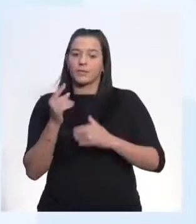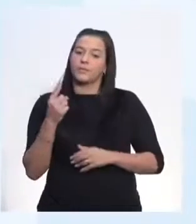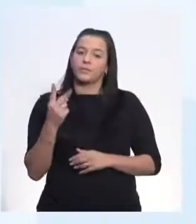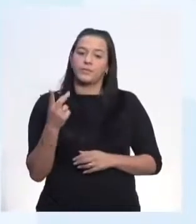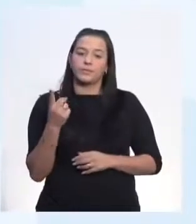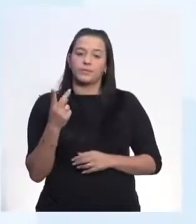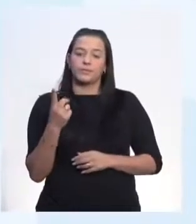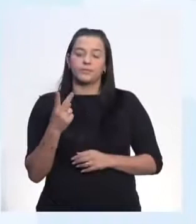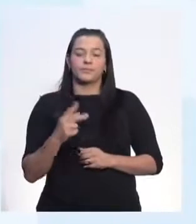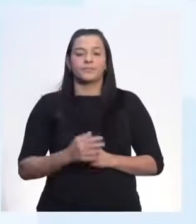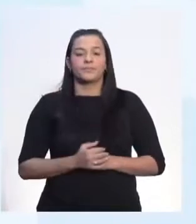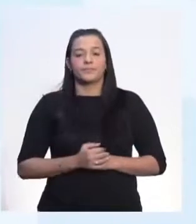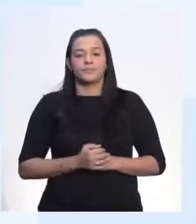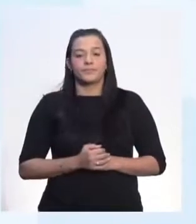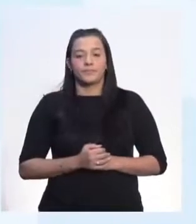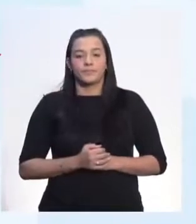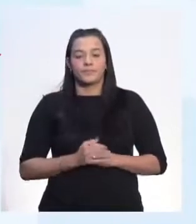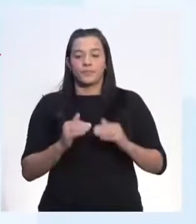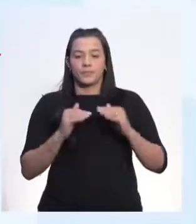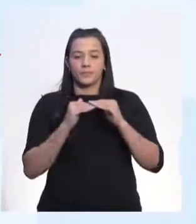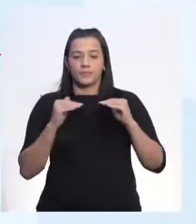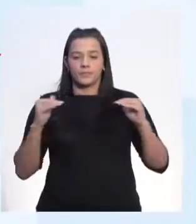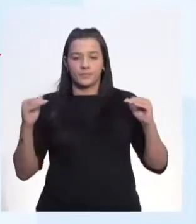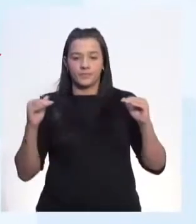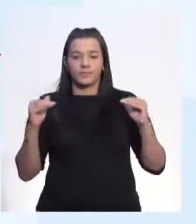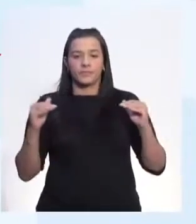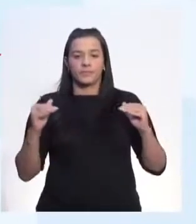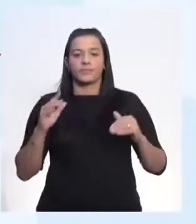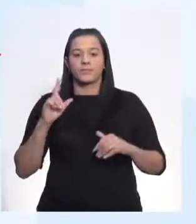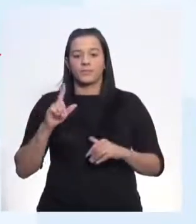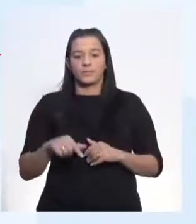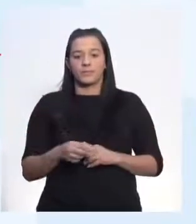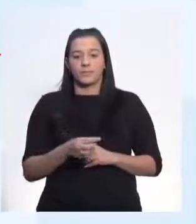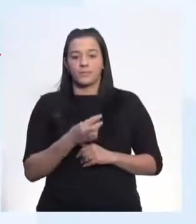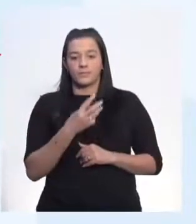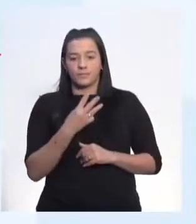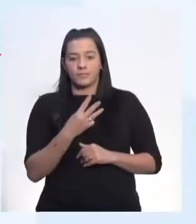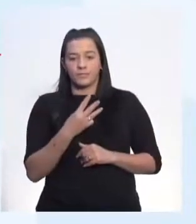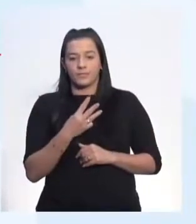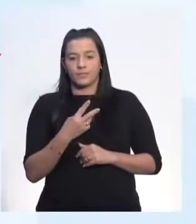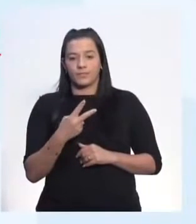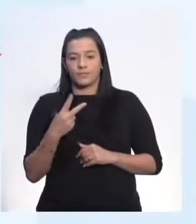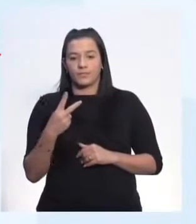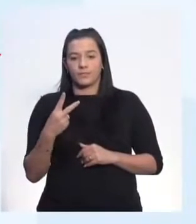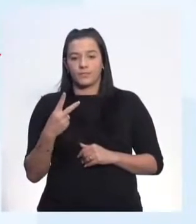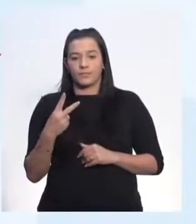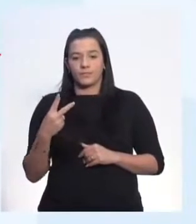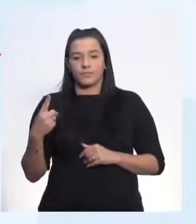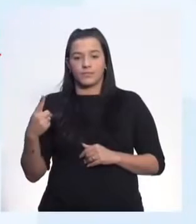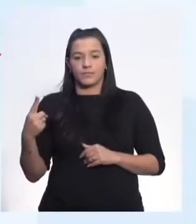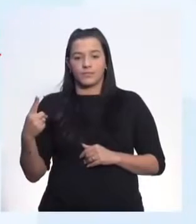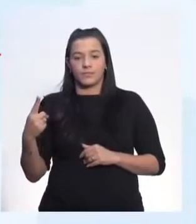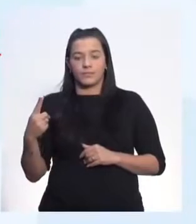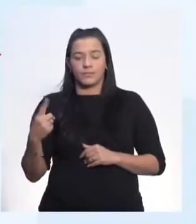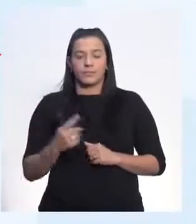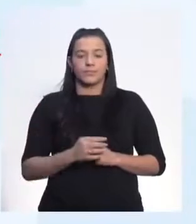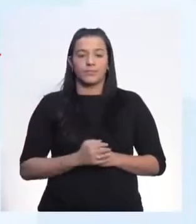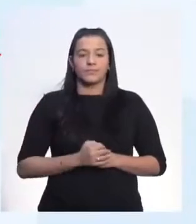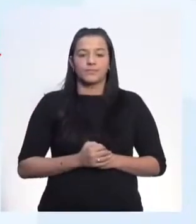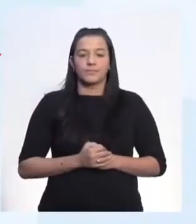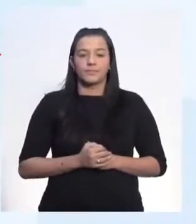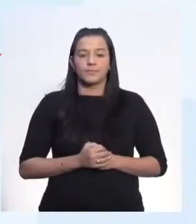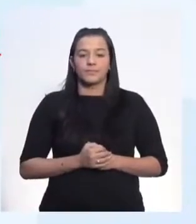13 vezes 12 fatorial. Embaixo, desenvolve o 3 fatorial